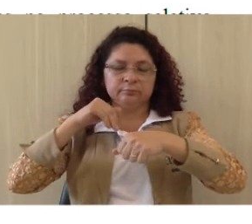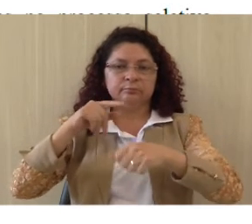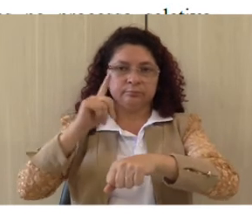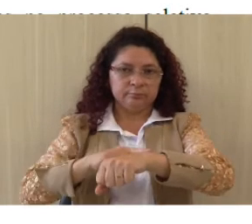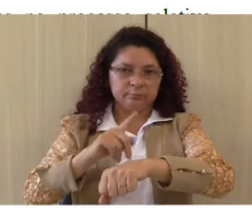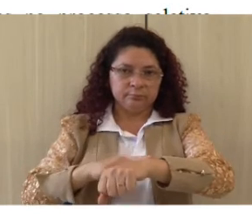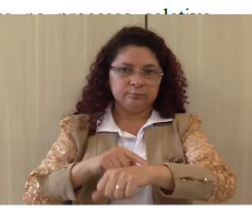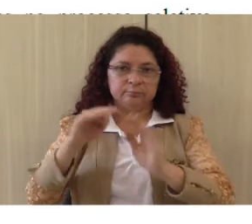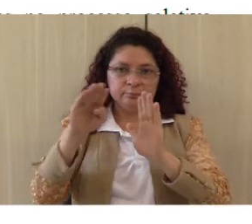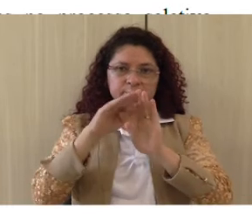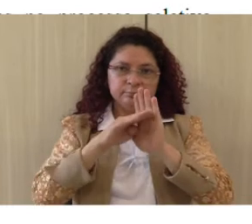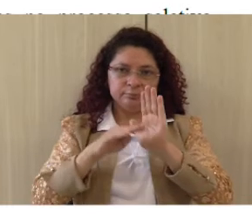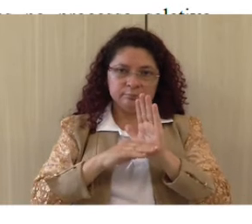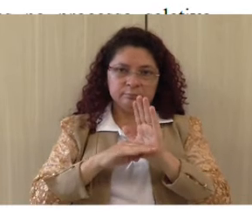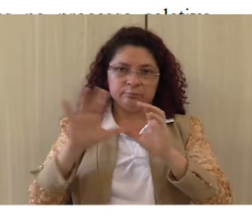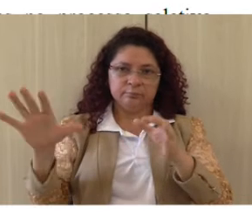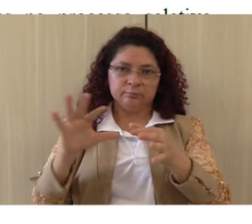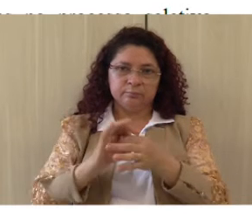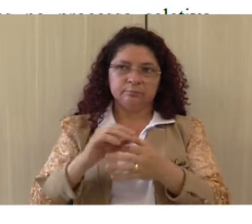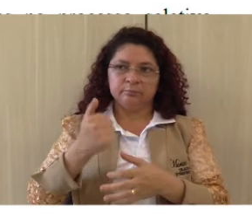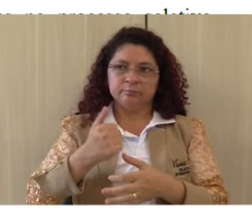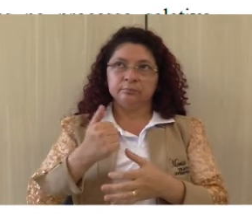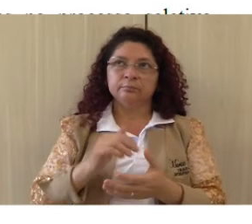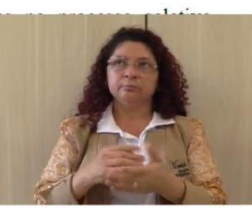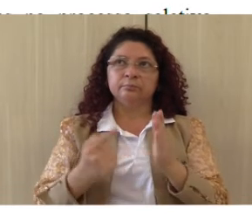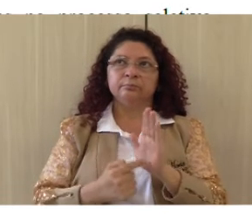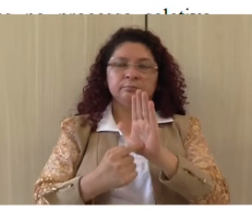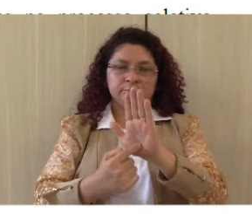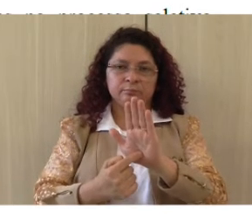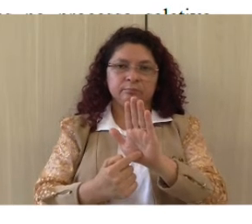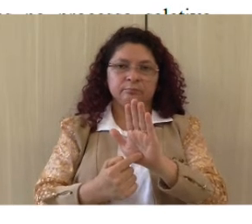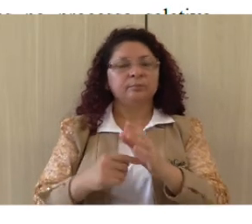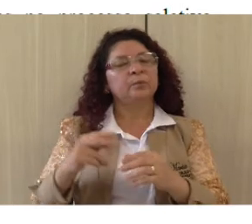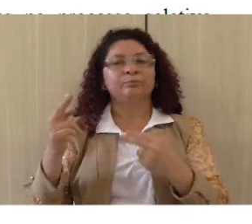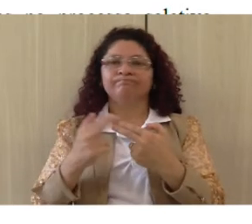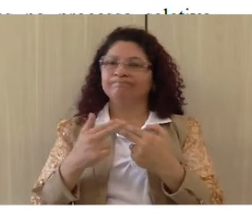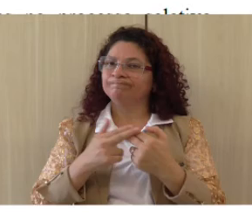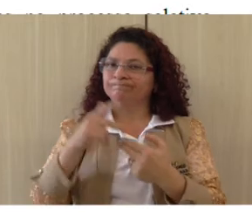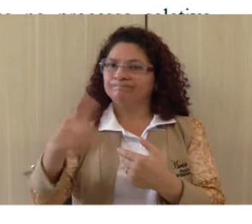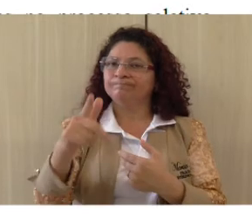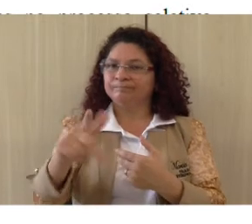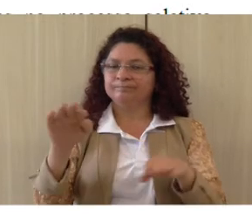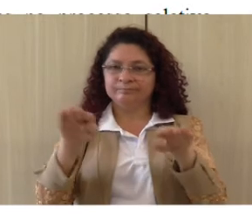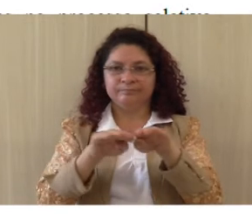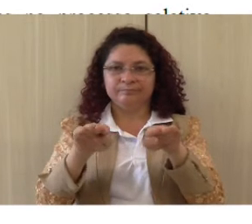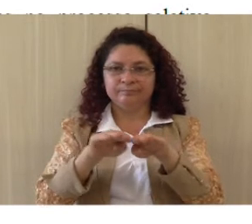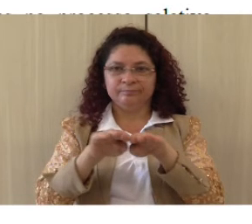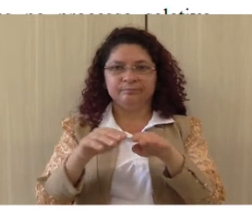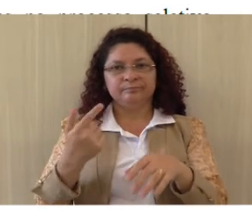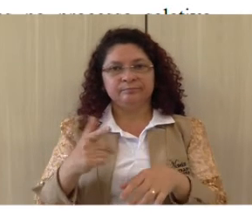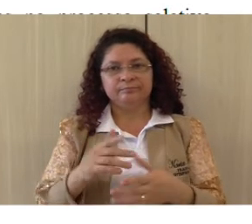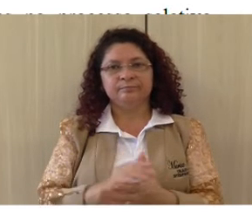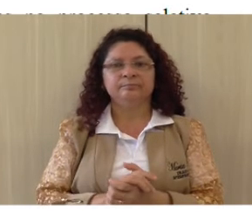delimitado pelo cronograma, anexo 1. Que não entregar a comprovação não utilizará o critério de desempate previsto na